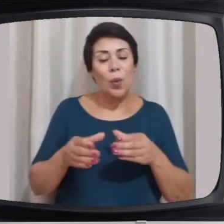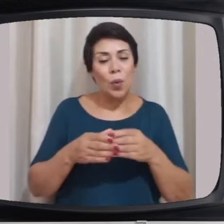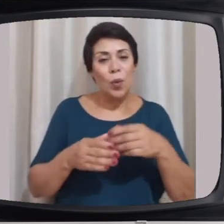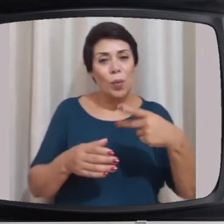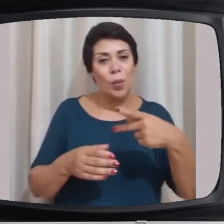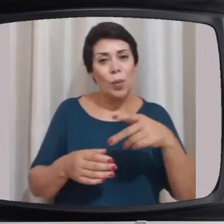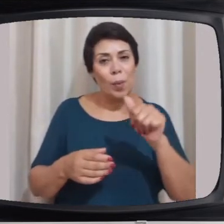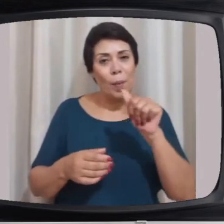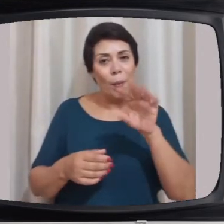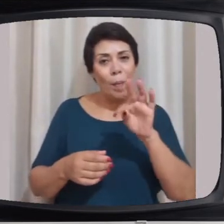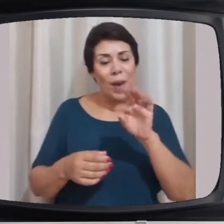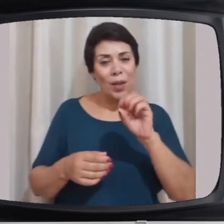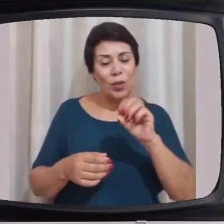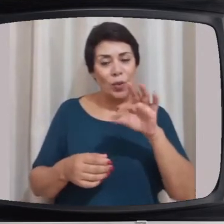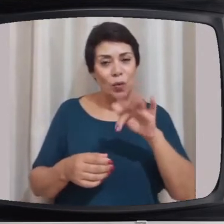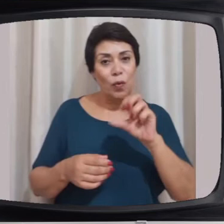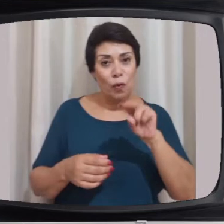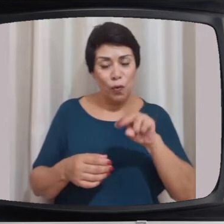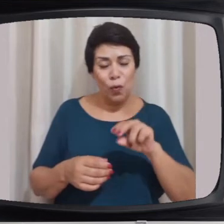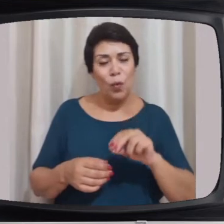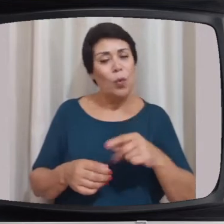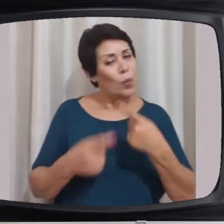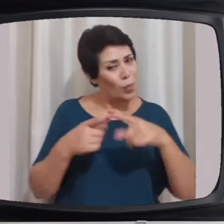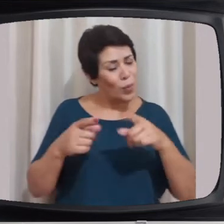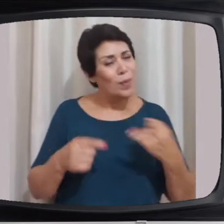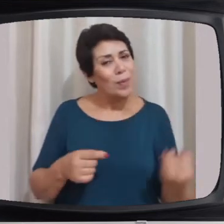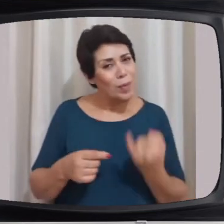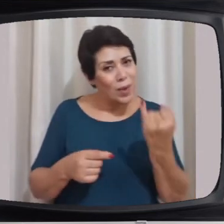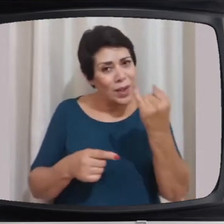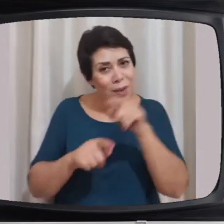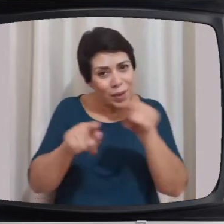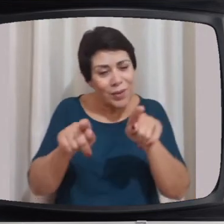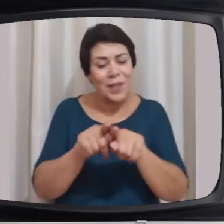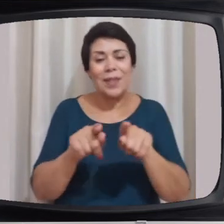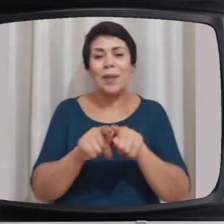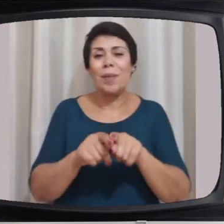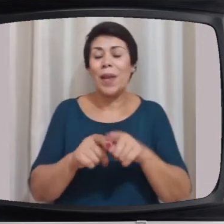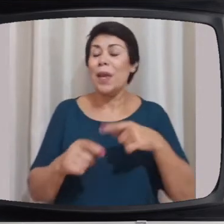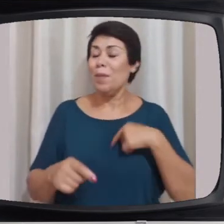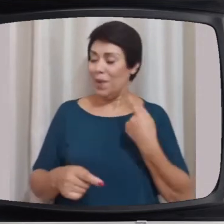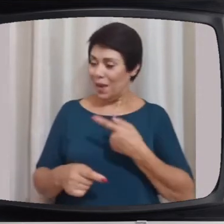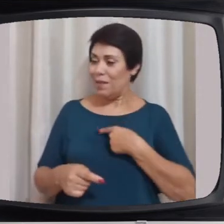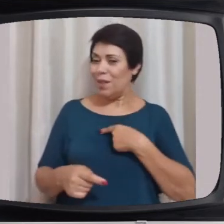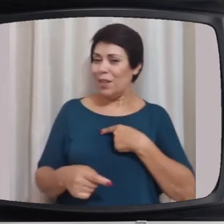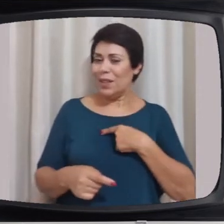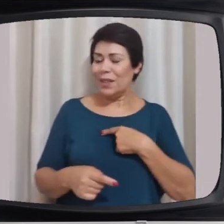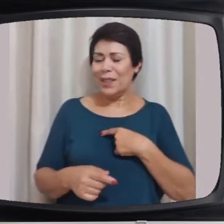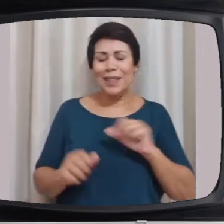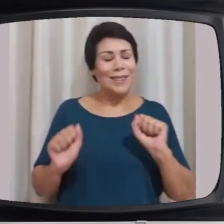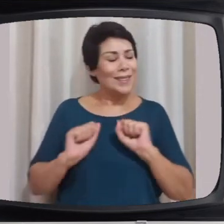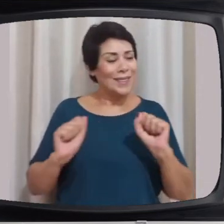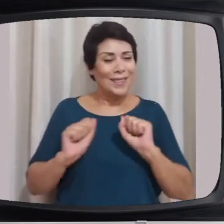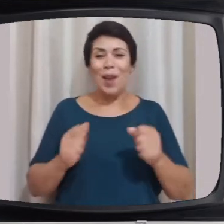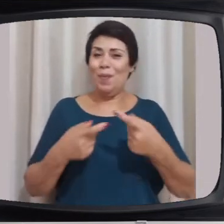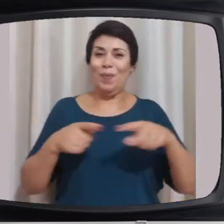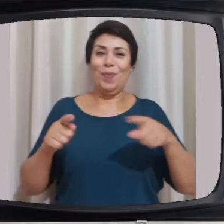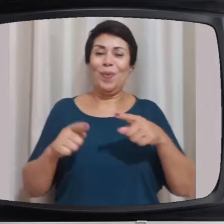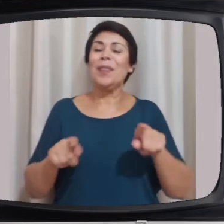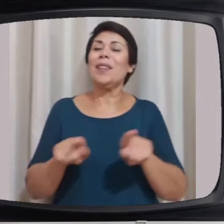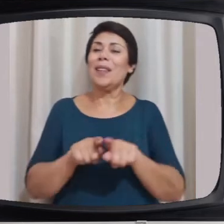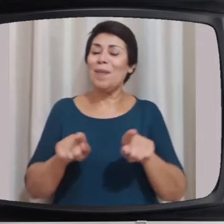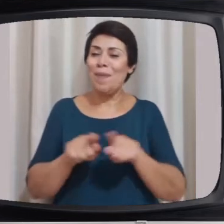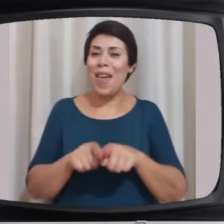né? Perdendo Dentes, acho que foi uma música muito importante para vocês mesmo. E pra gente que é ouvinte, que ama demais essa canção, também